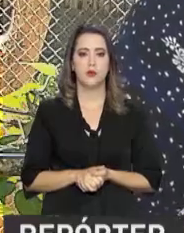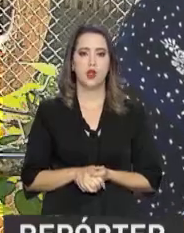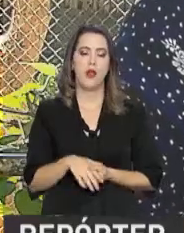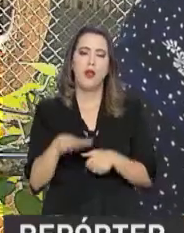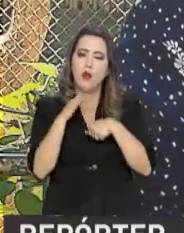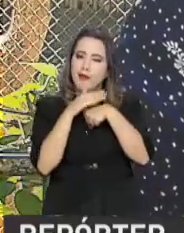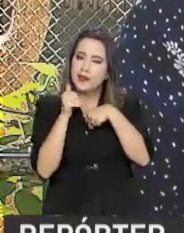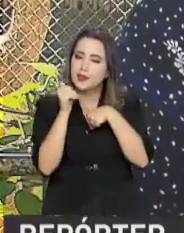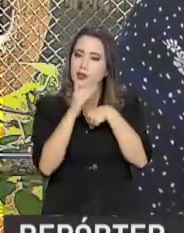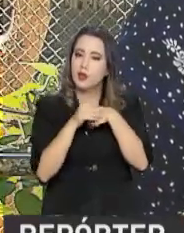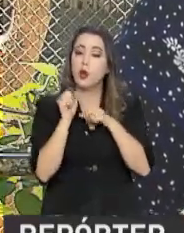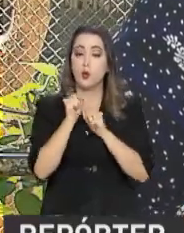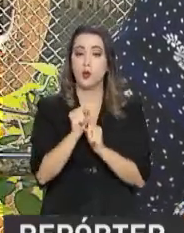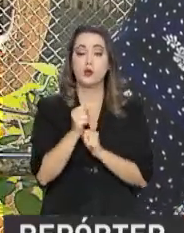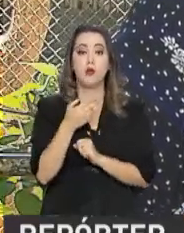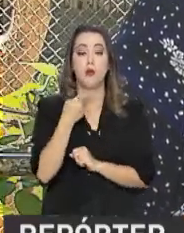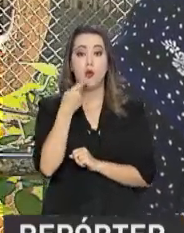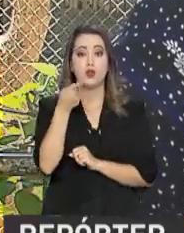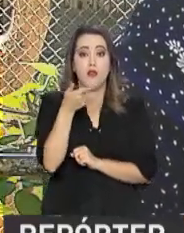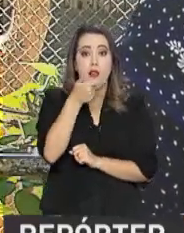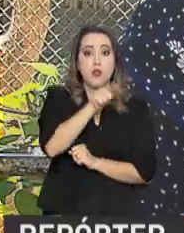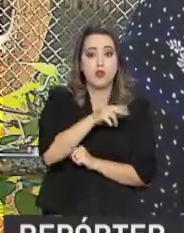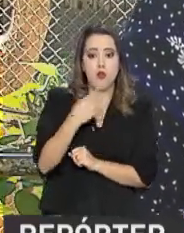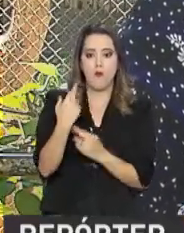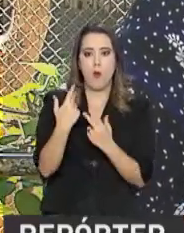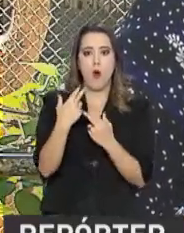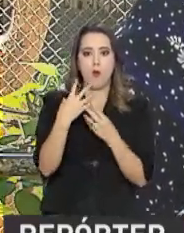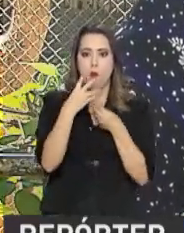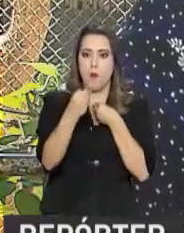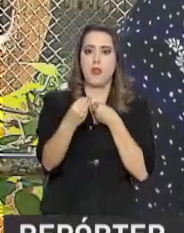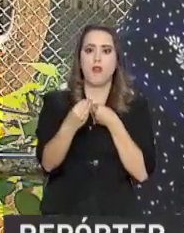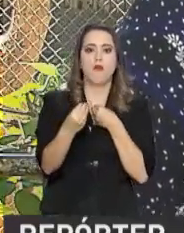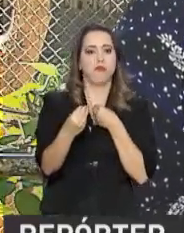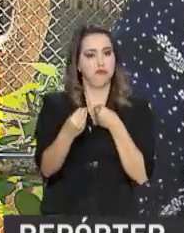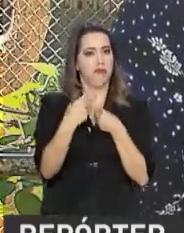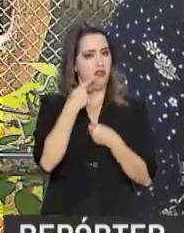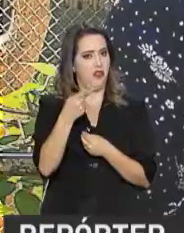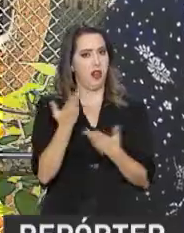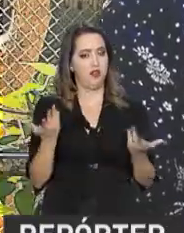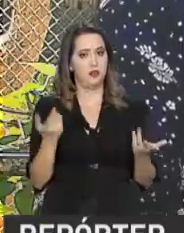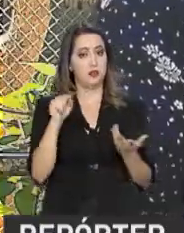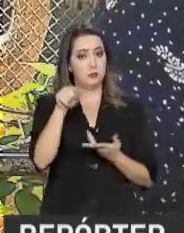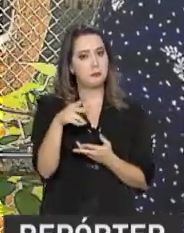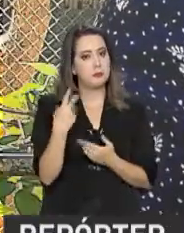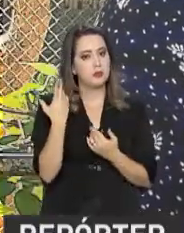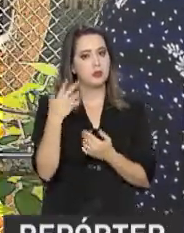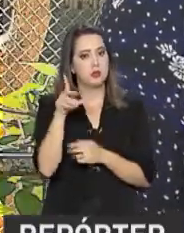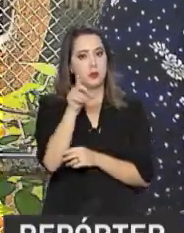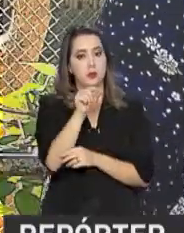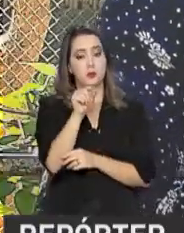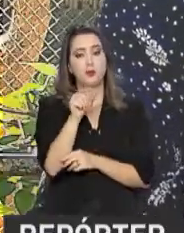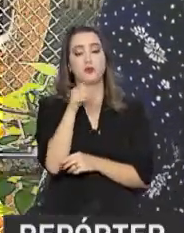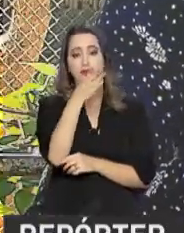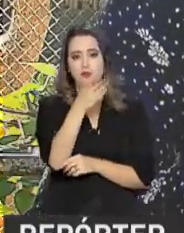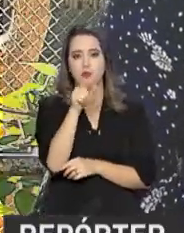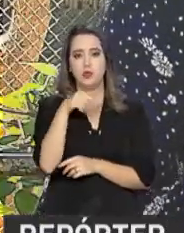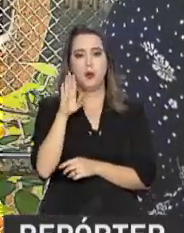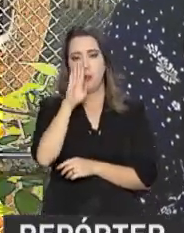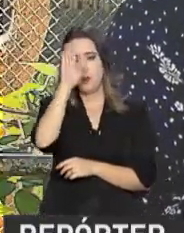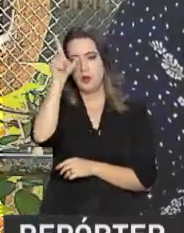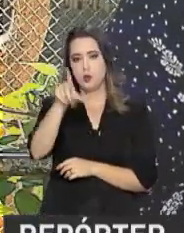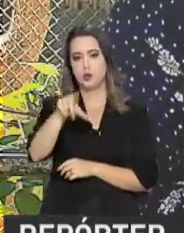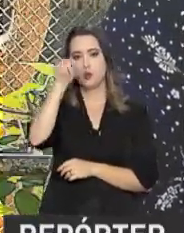e capaz de repetir frases com facilidade características que fazem com que o papagaio-verdadeiro seja o